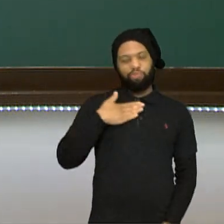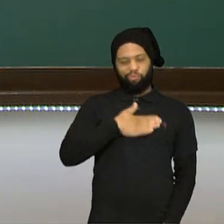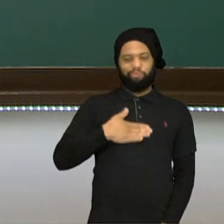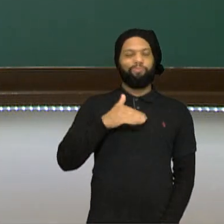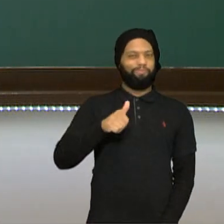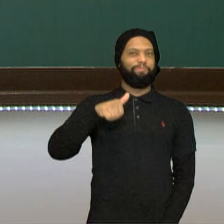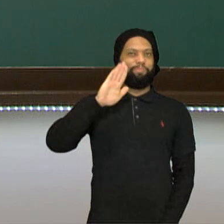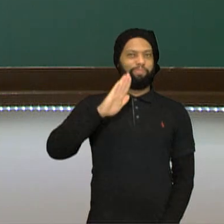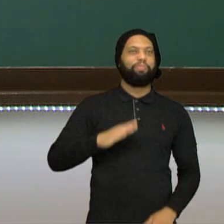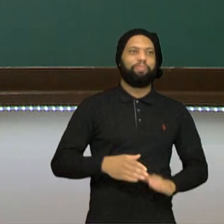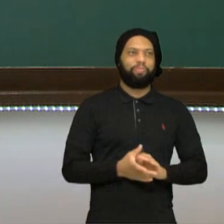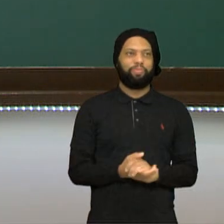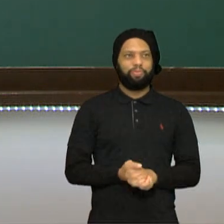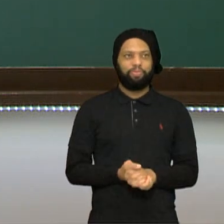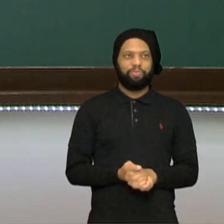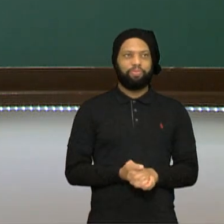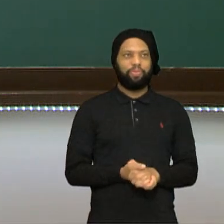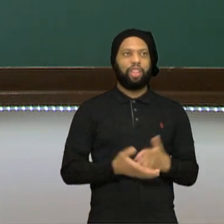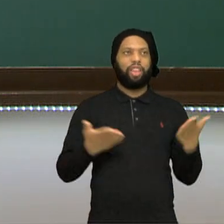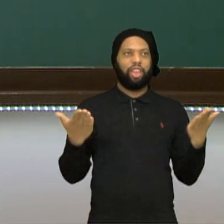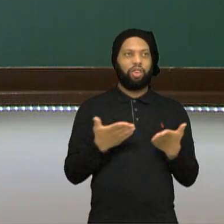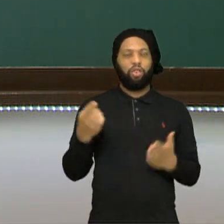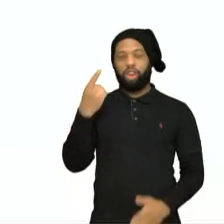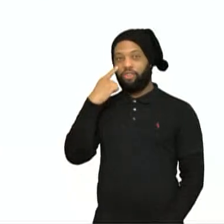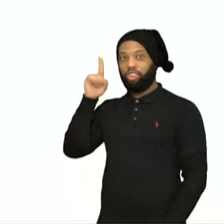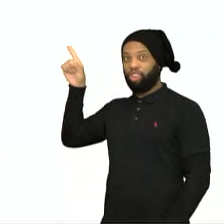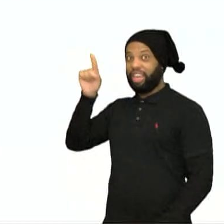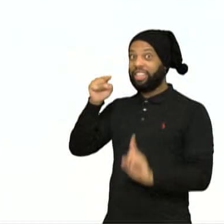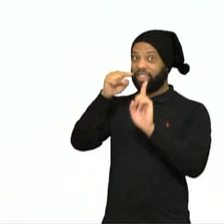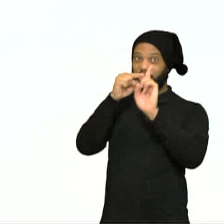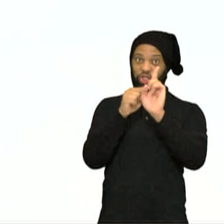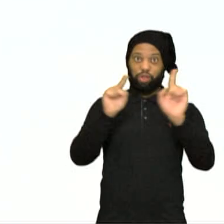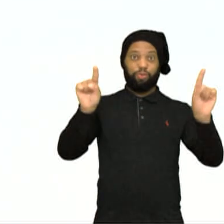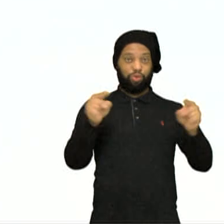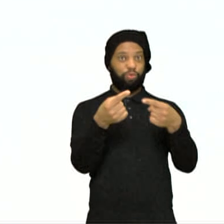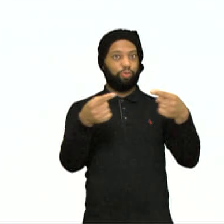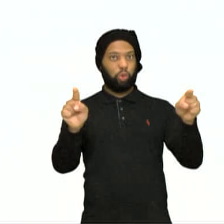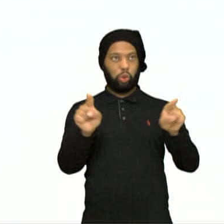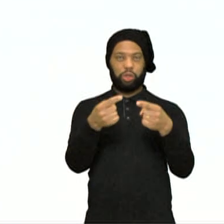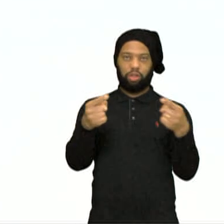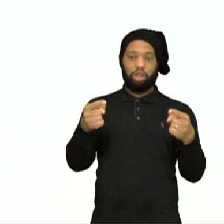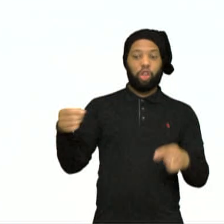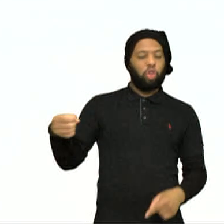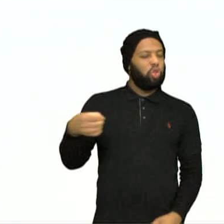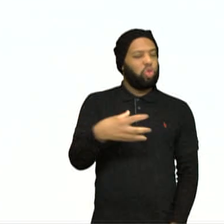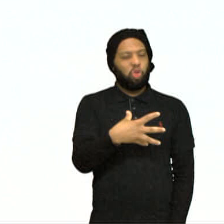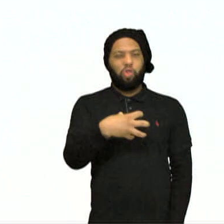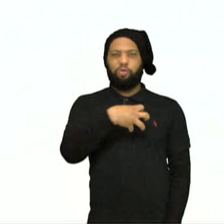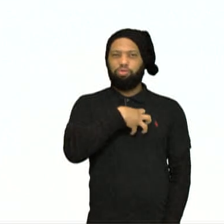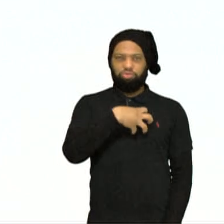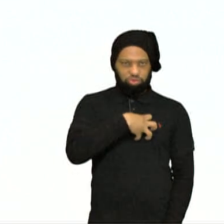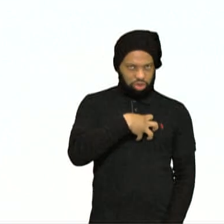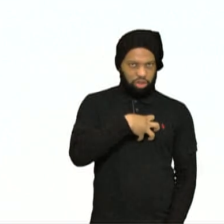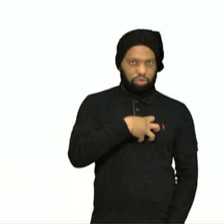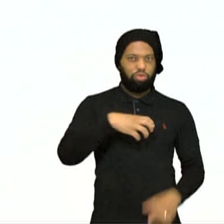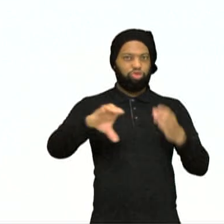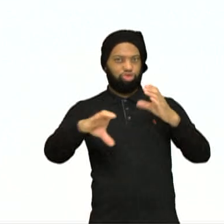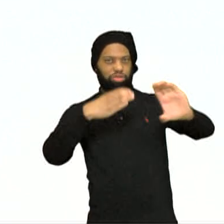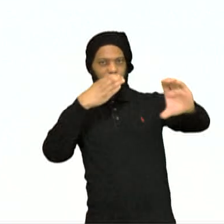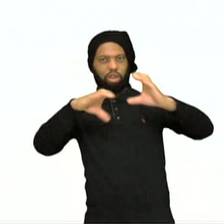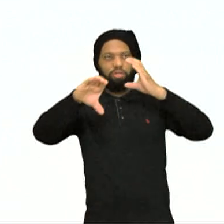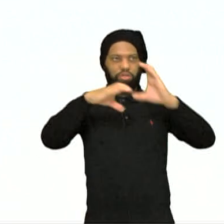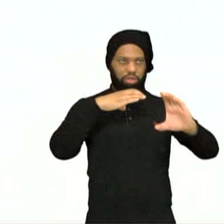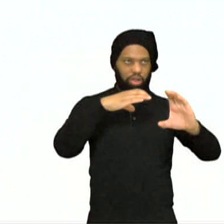bom? Então, bossa nova. Um novo modo de tocar e de cantar. Década de 1950,